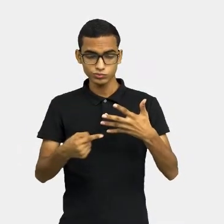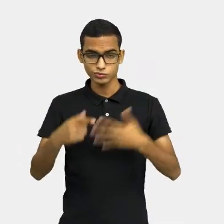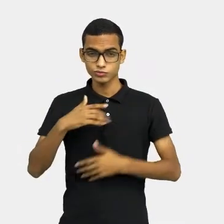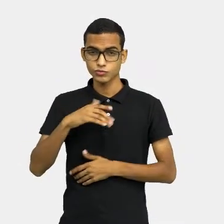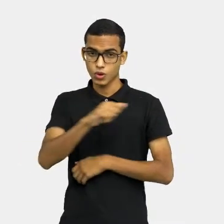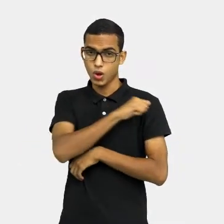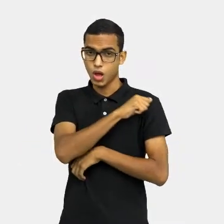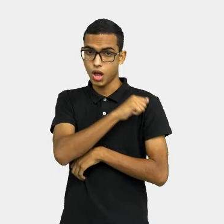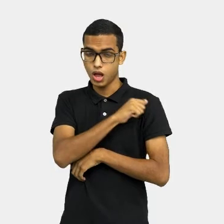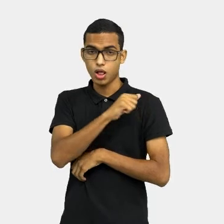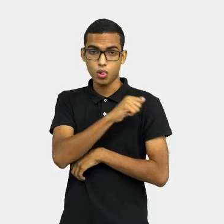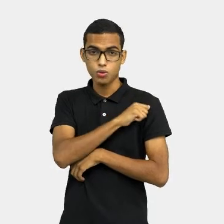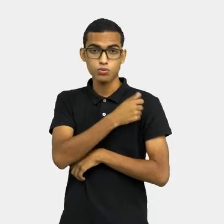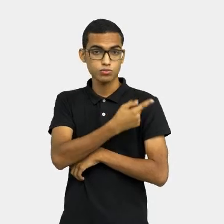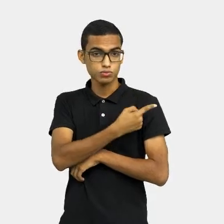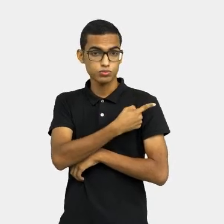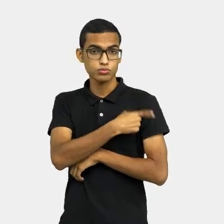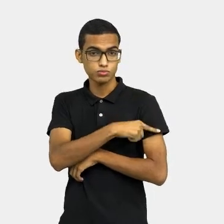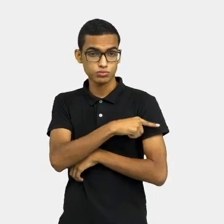alunos da primeira série,